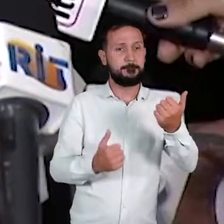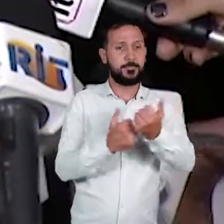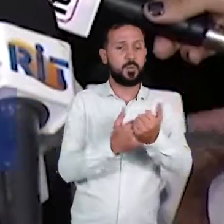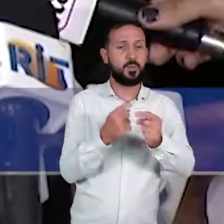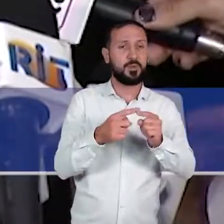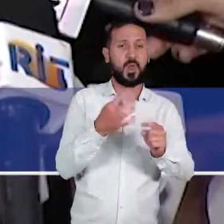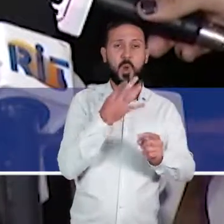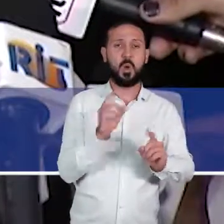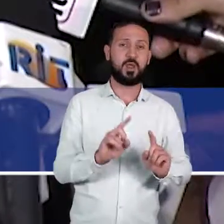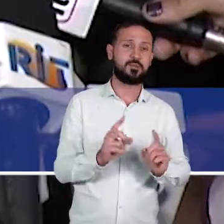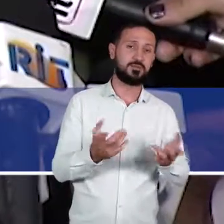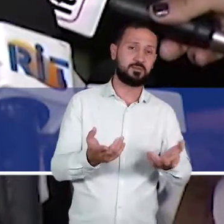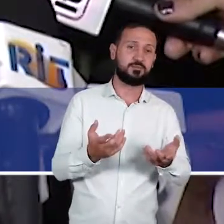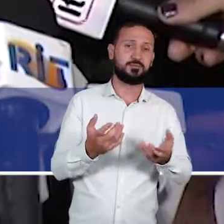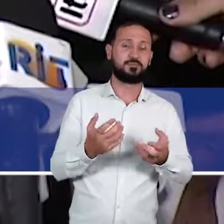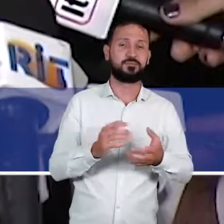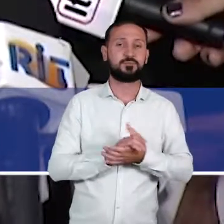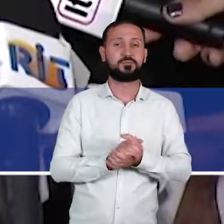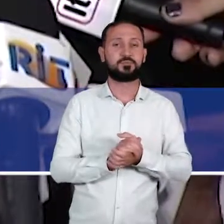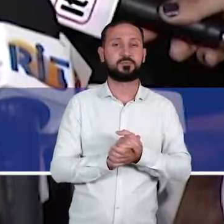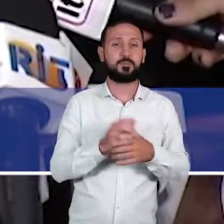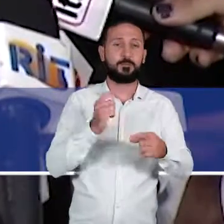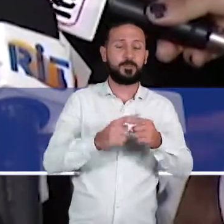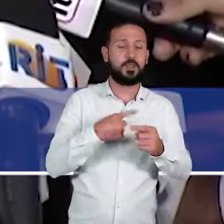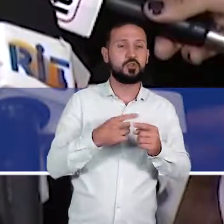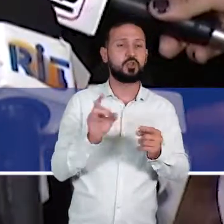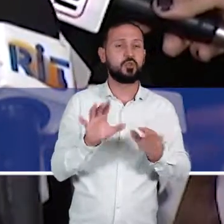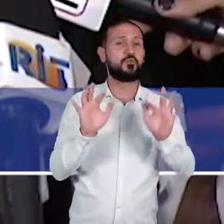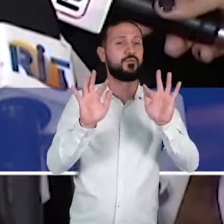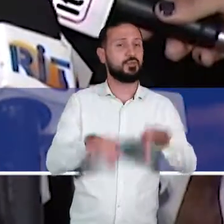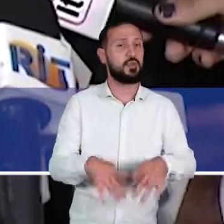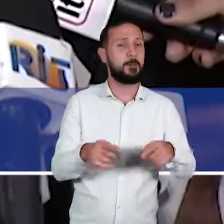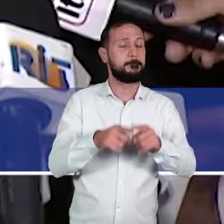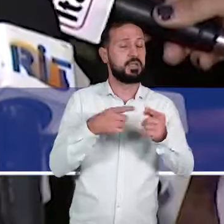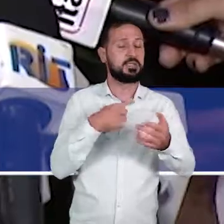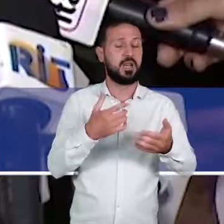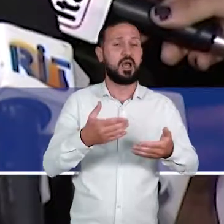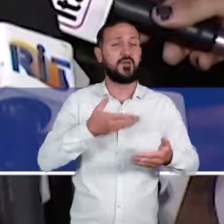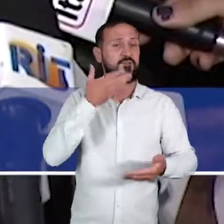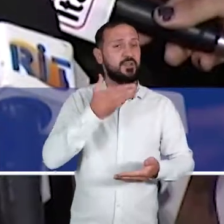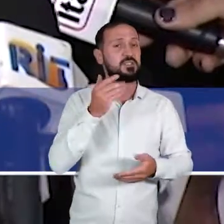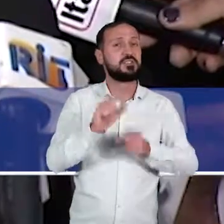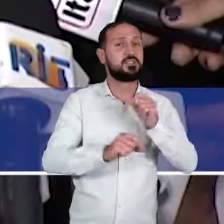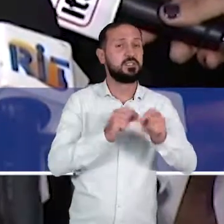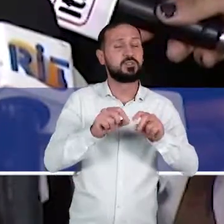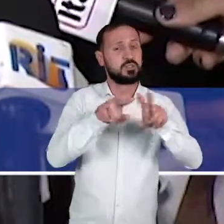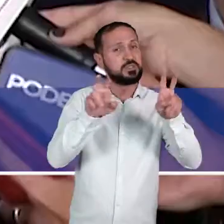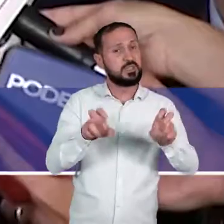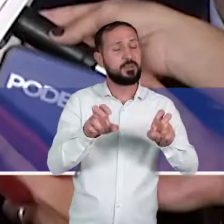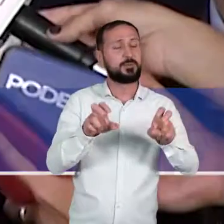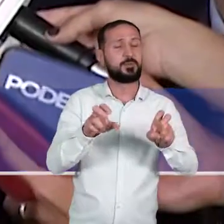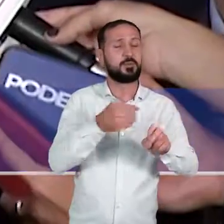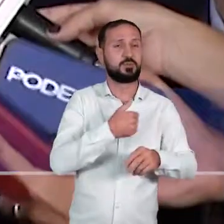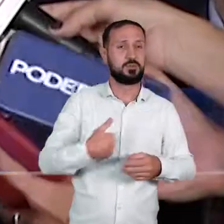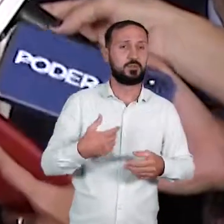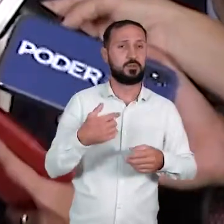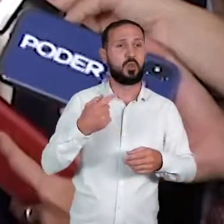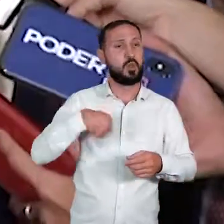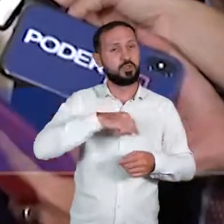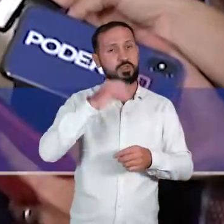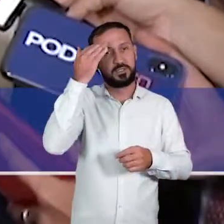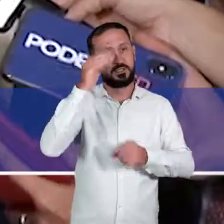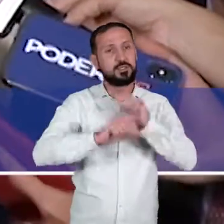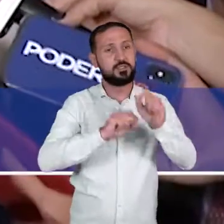sem a conhecer, sem saber a questão final, mas ela facilita, sem dúvida, a questão estadual. Nós entendemos